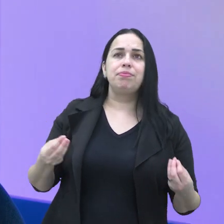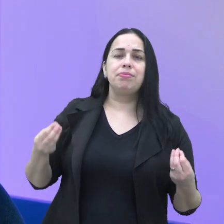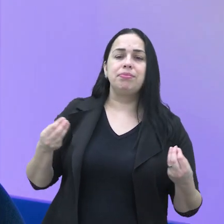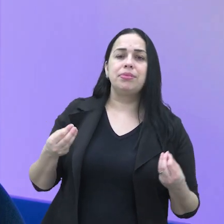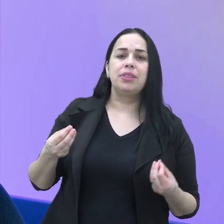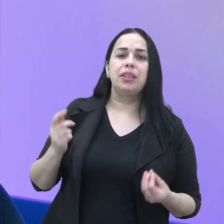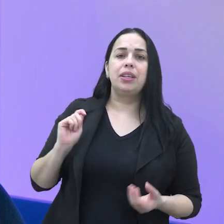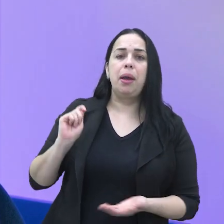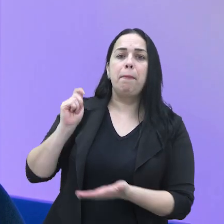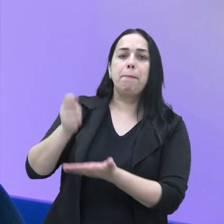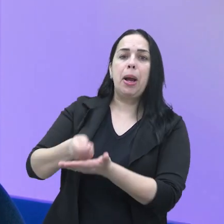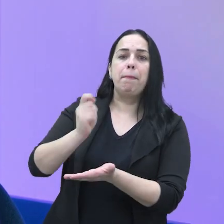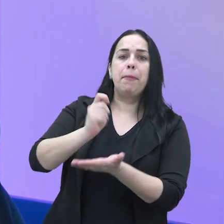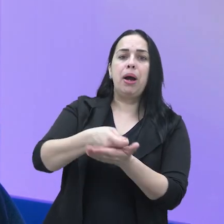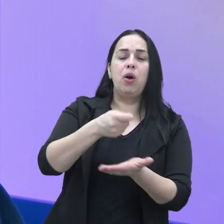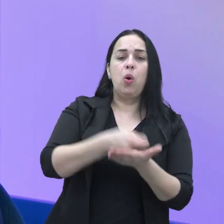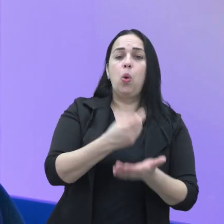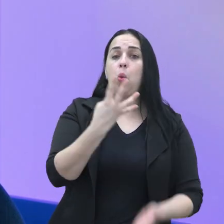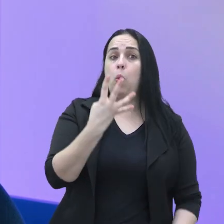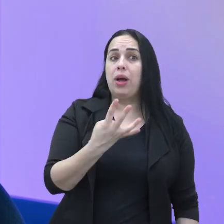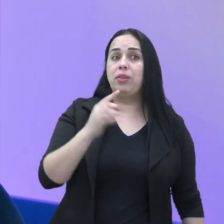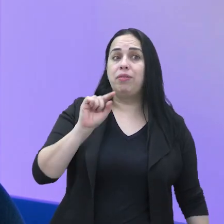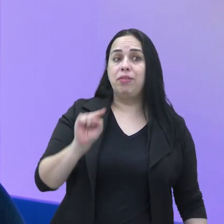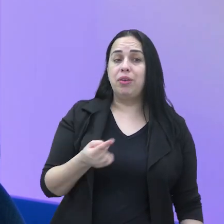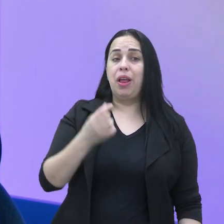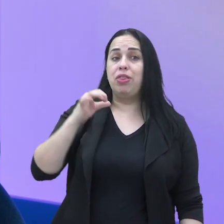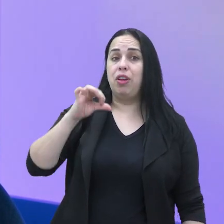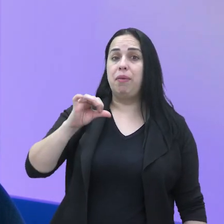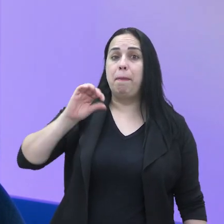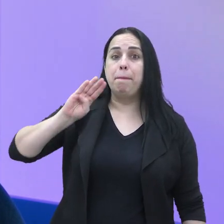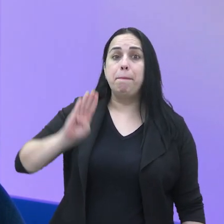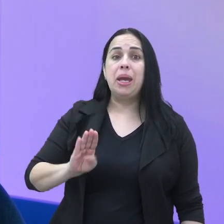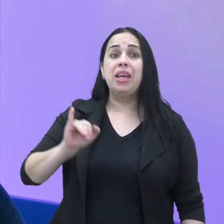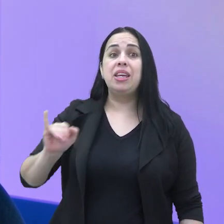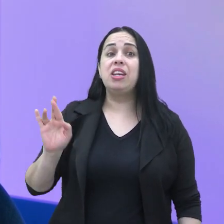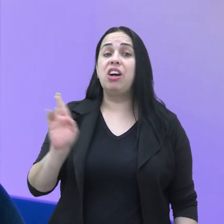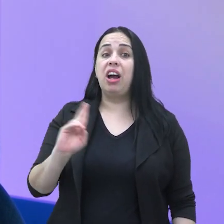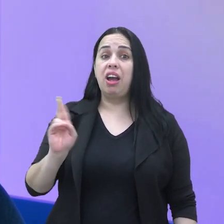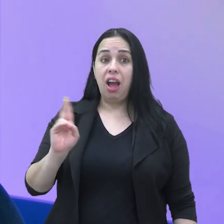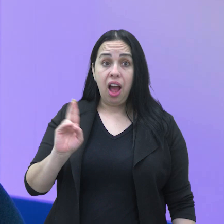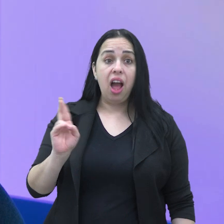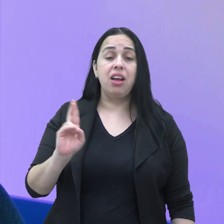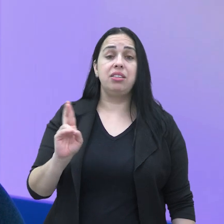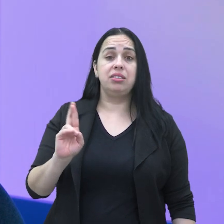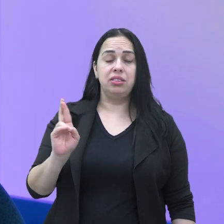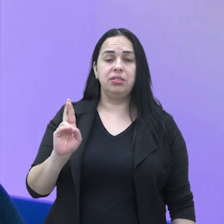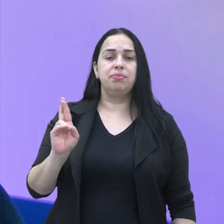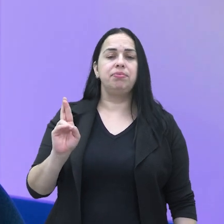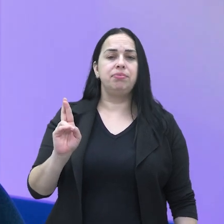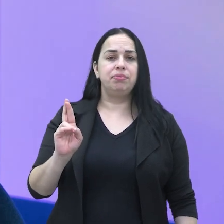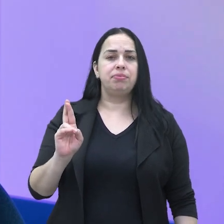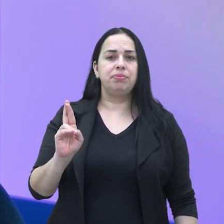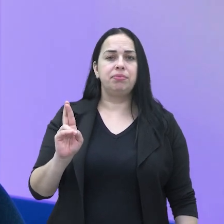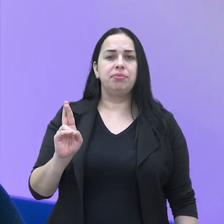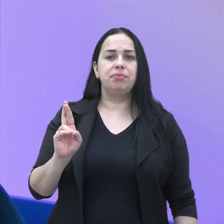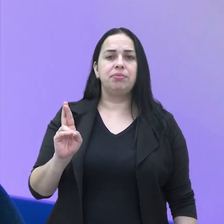sendo bancadas com 4,9 bilhões de reais, que são diretamente